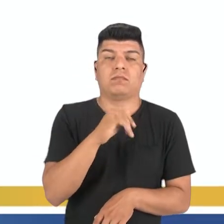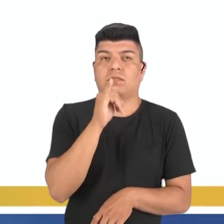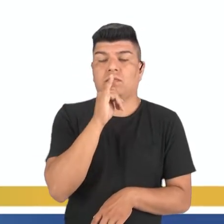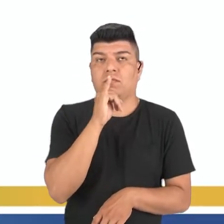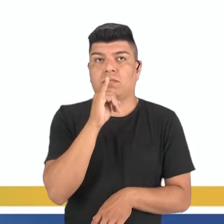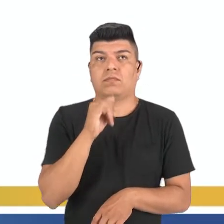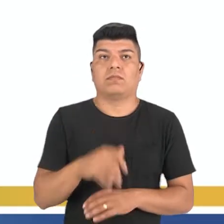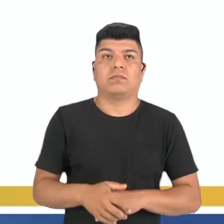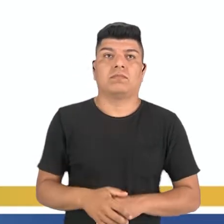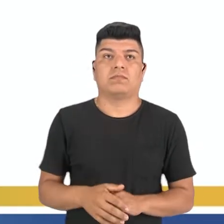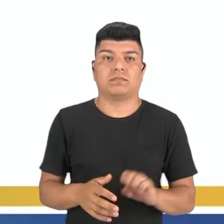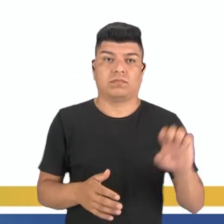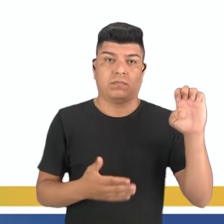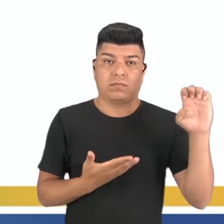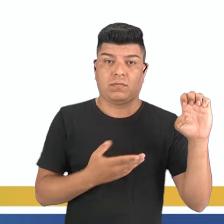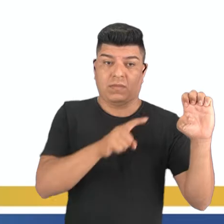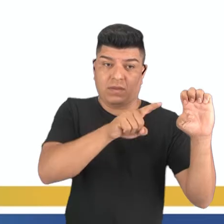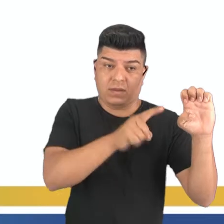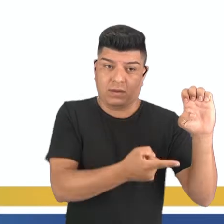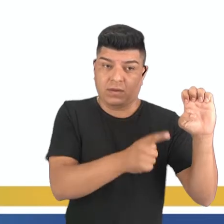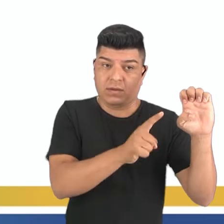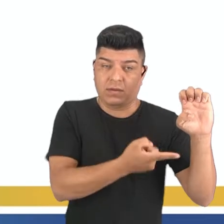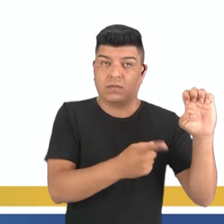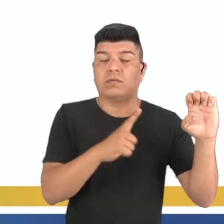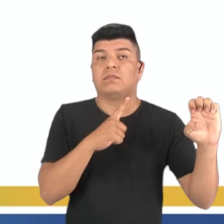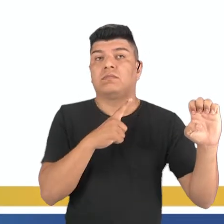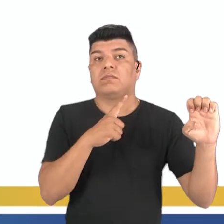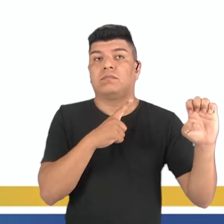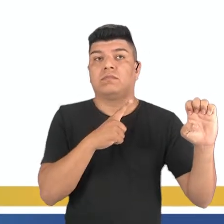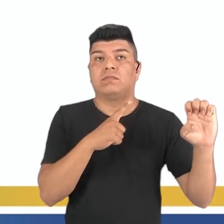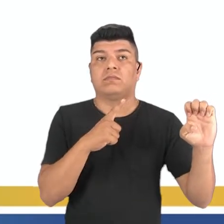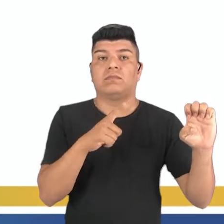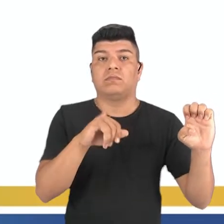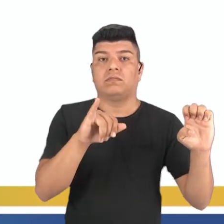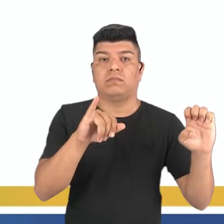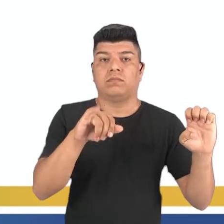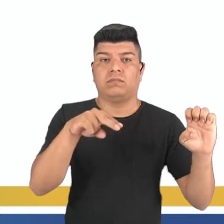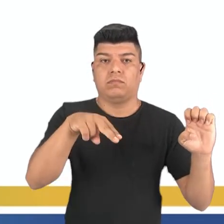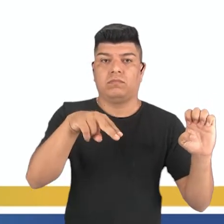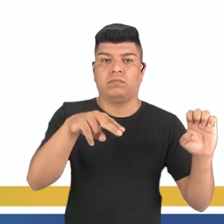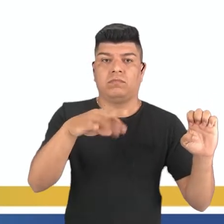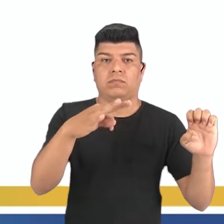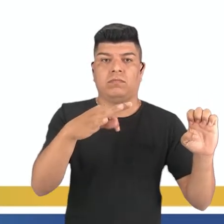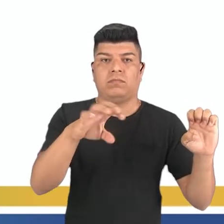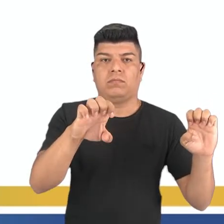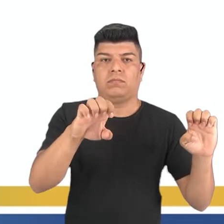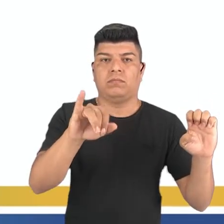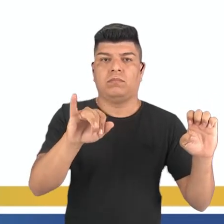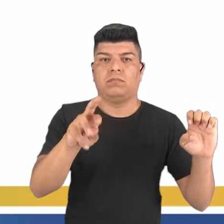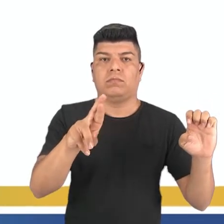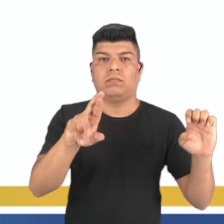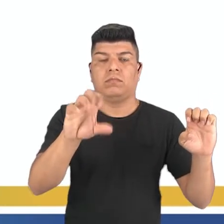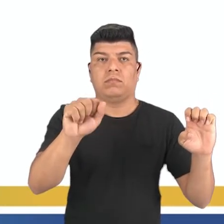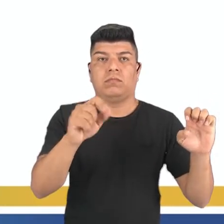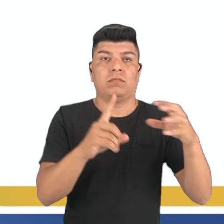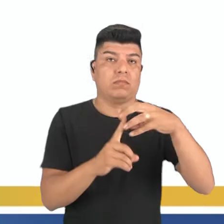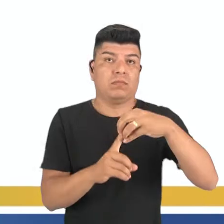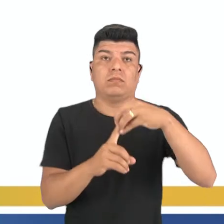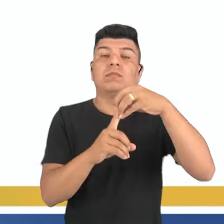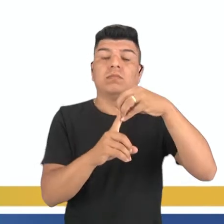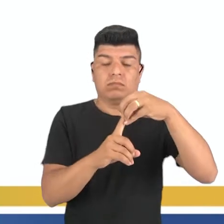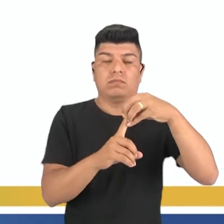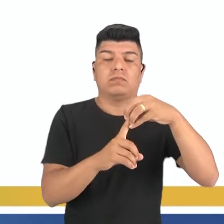Por exemplo, à esquerda da vírgula nós temos a parte inteira. Essa parte inteira está representando a unidade